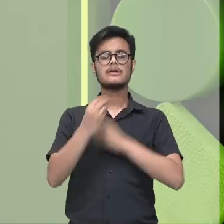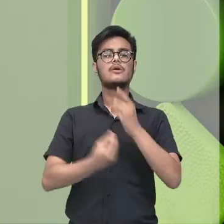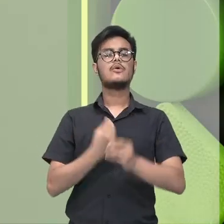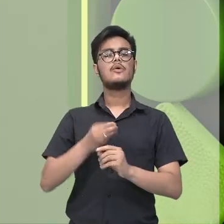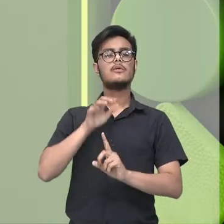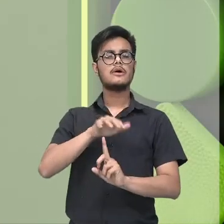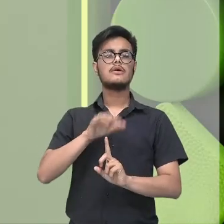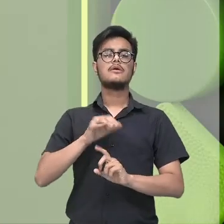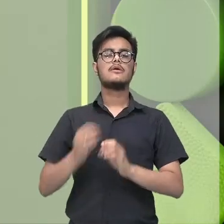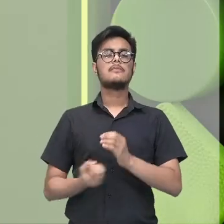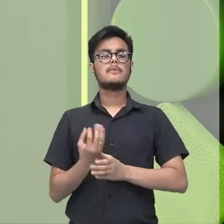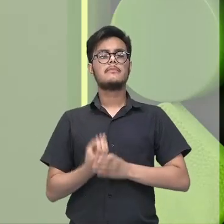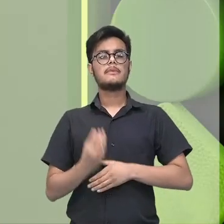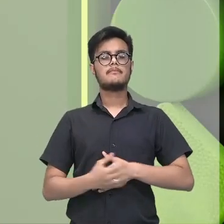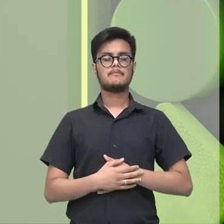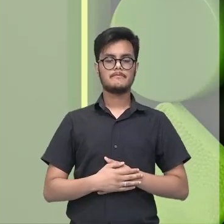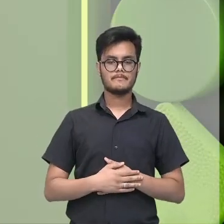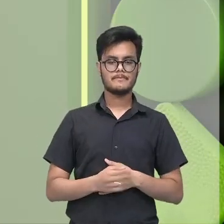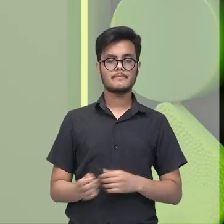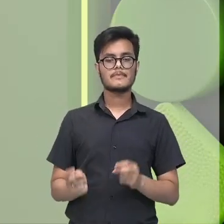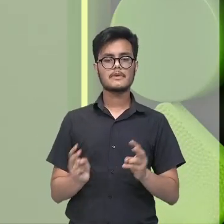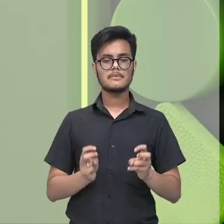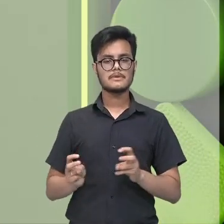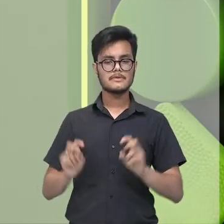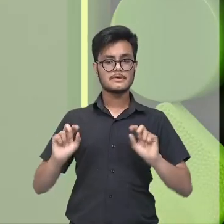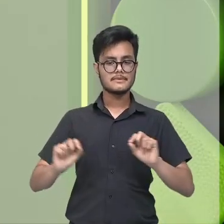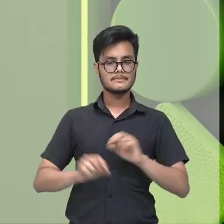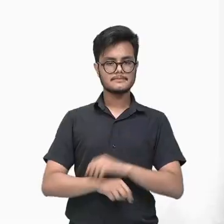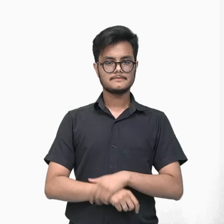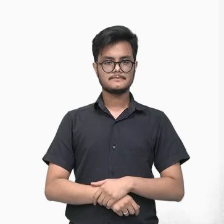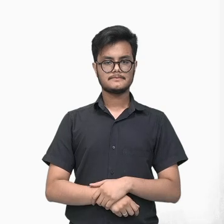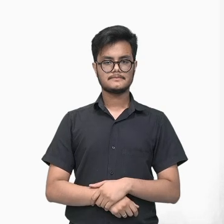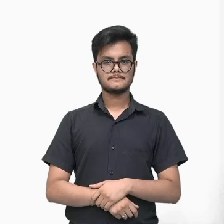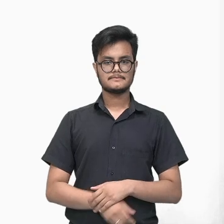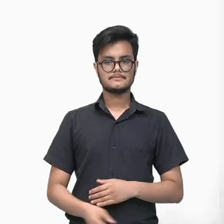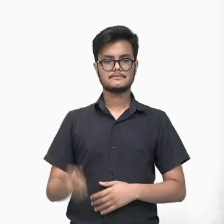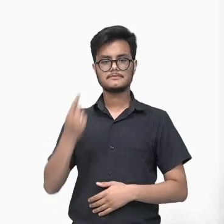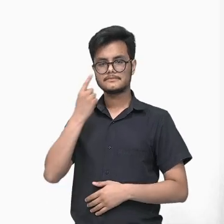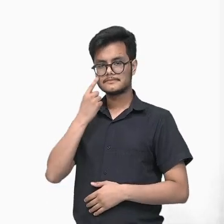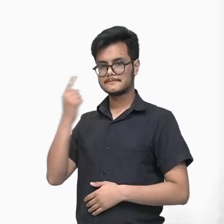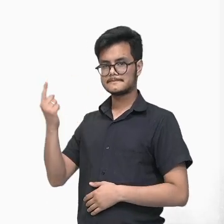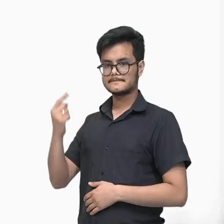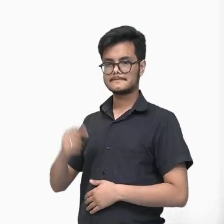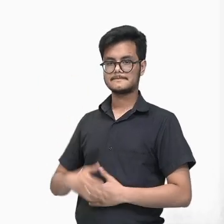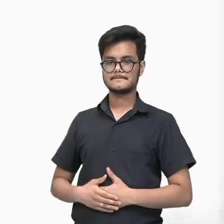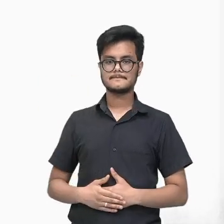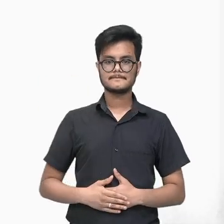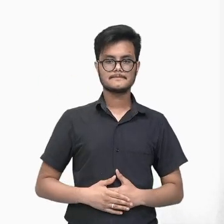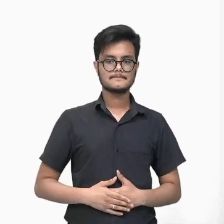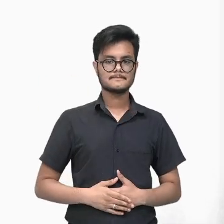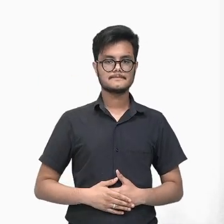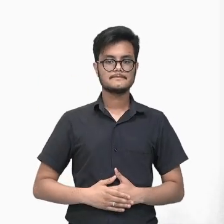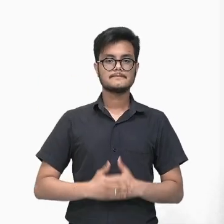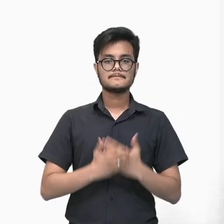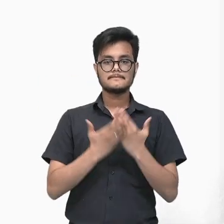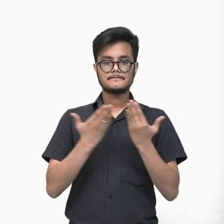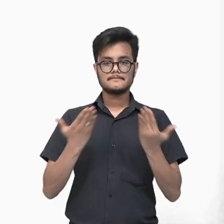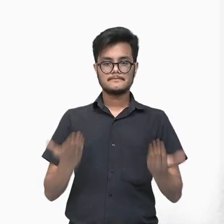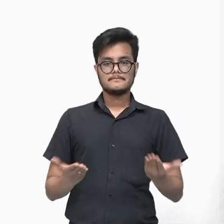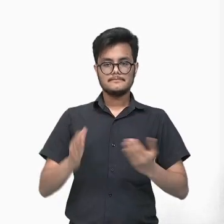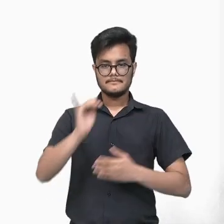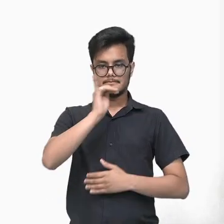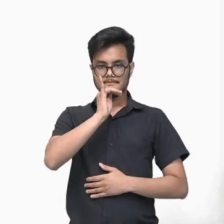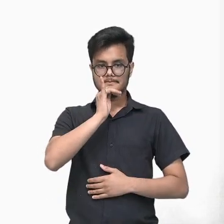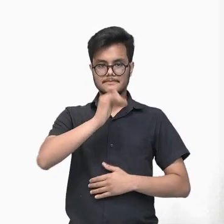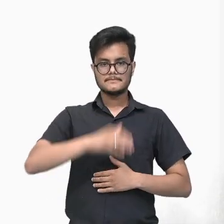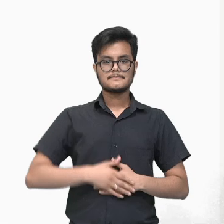indução, você vai perceber o seguinte, vejam, olha lá. Na eletrização por indução, a